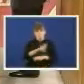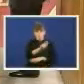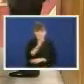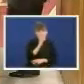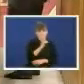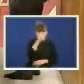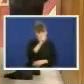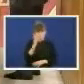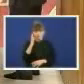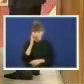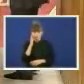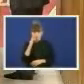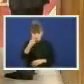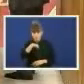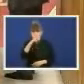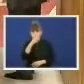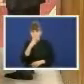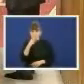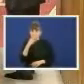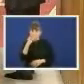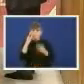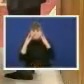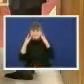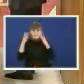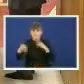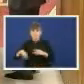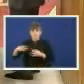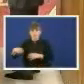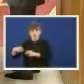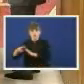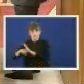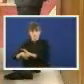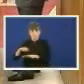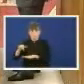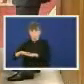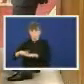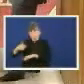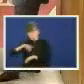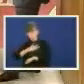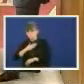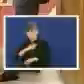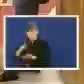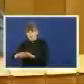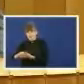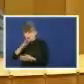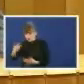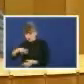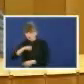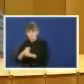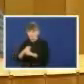Prometimos dignidade e normalización para a nosa lingua e estamos traballando dentro do goberno para cumplilo.